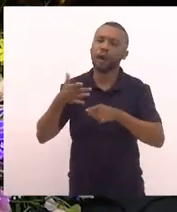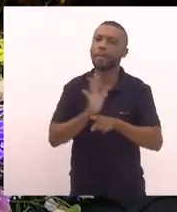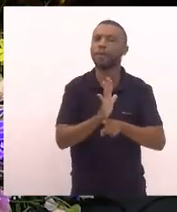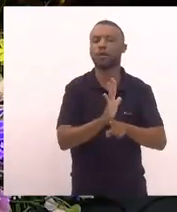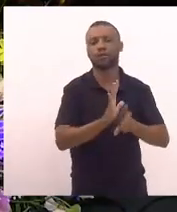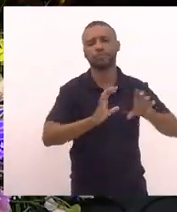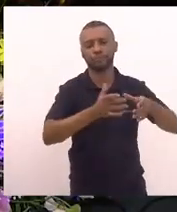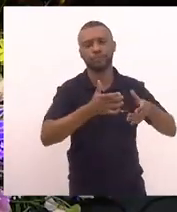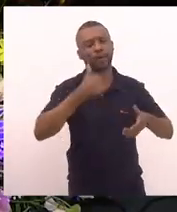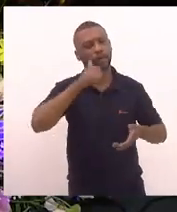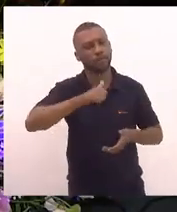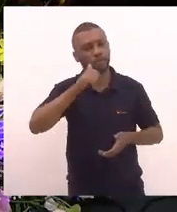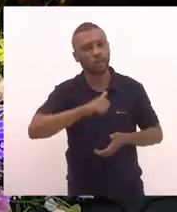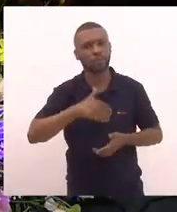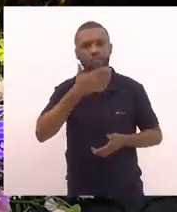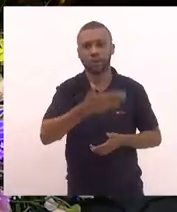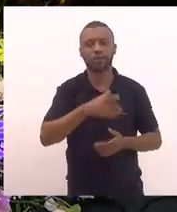assim que